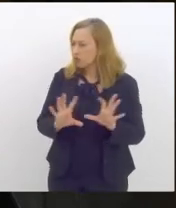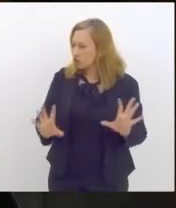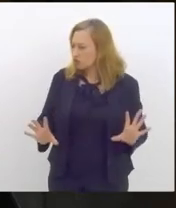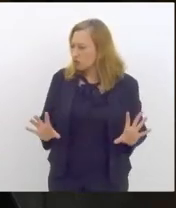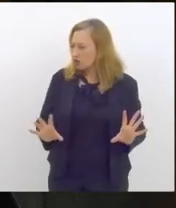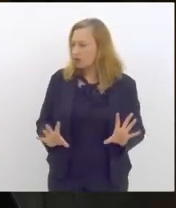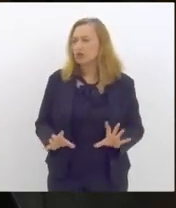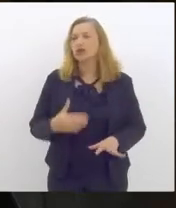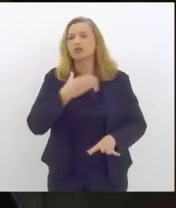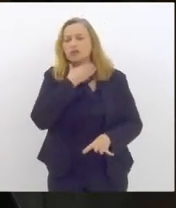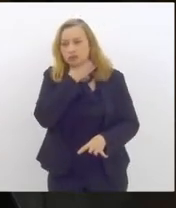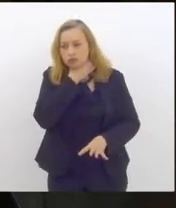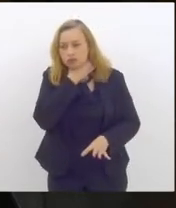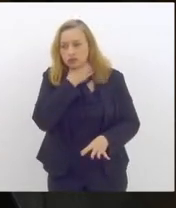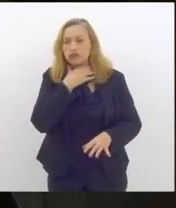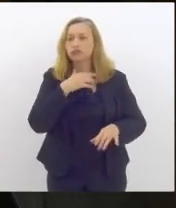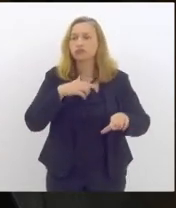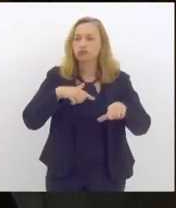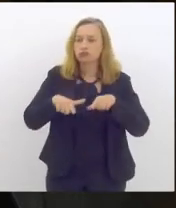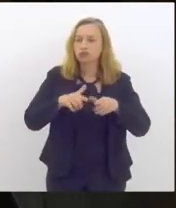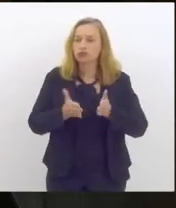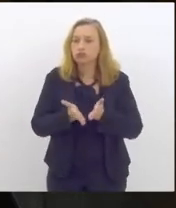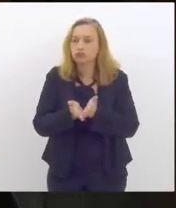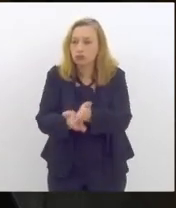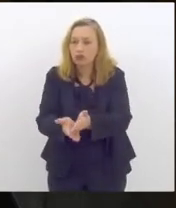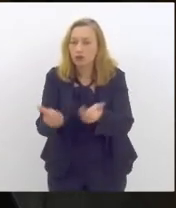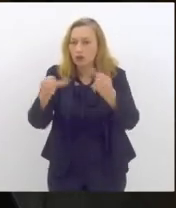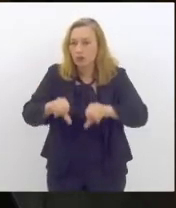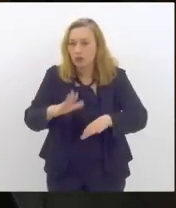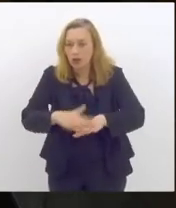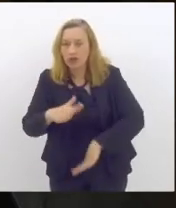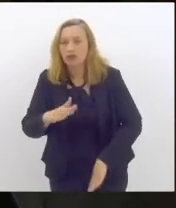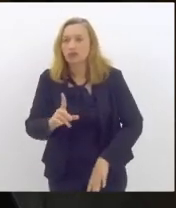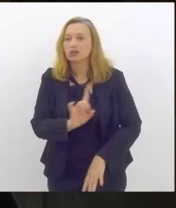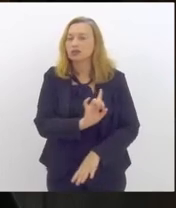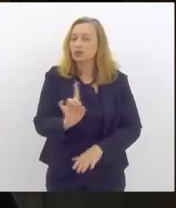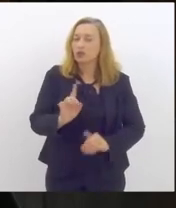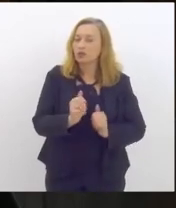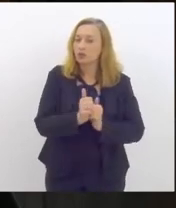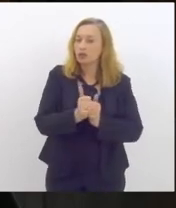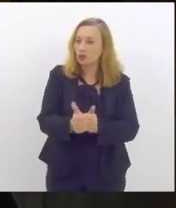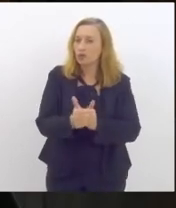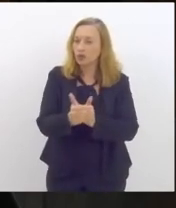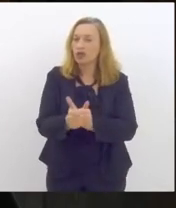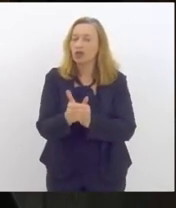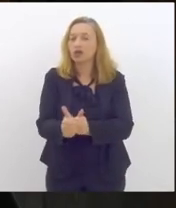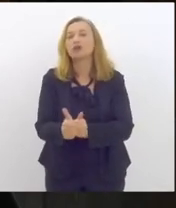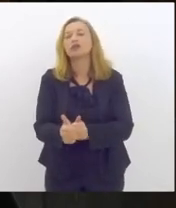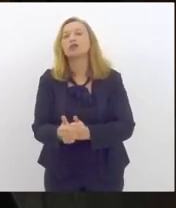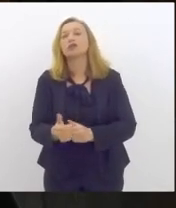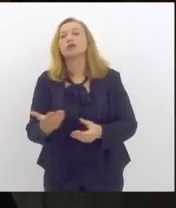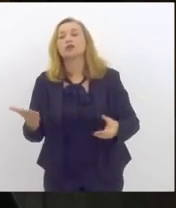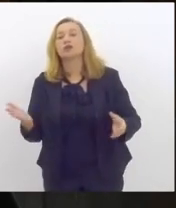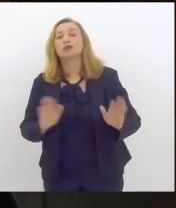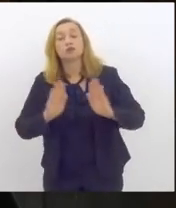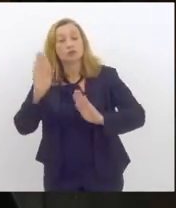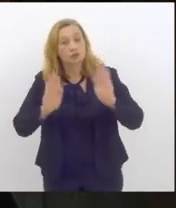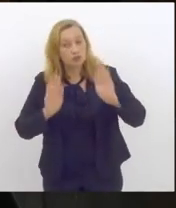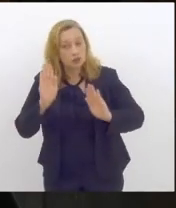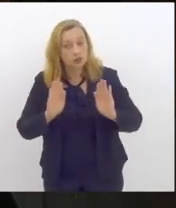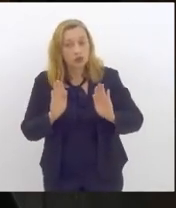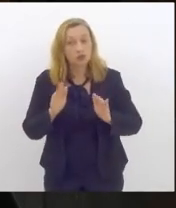que a crise do serviço de barca e se aprofunda ainda mais nós estamos acompanhando de perto esse processo de licitação